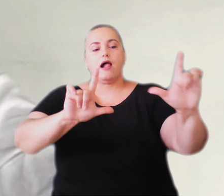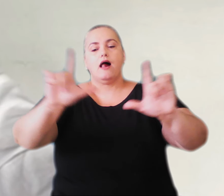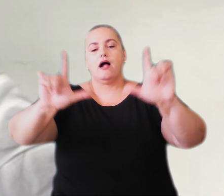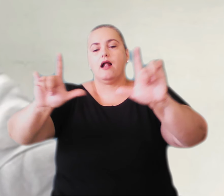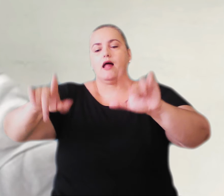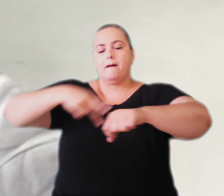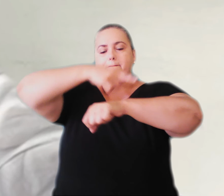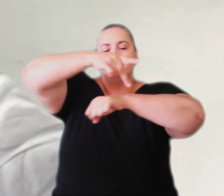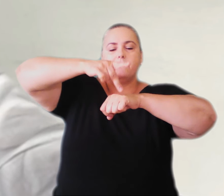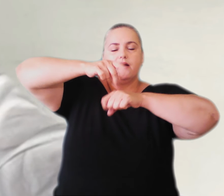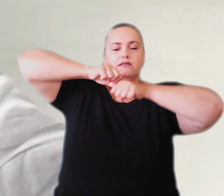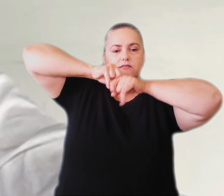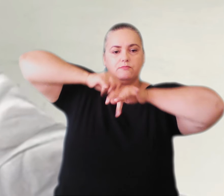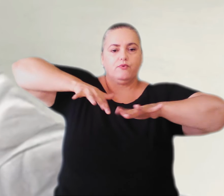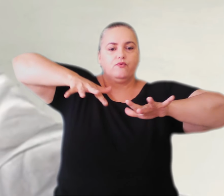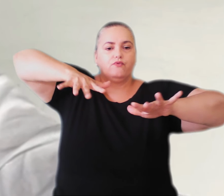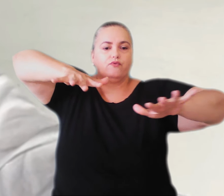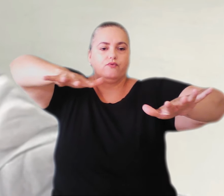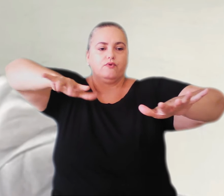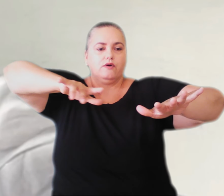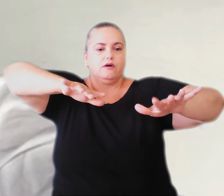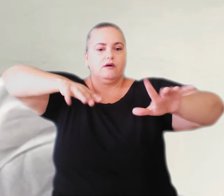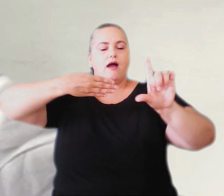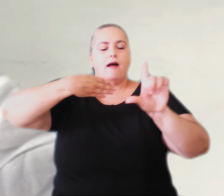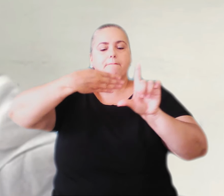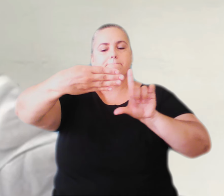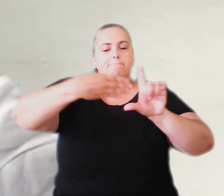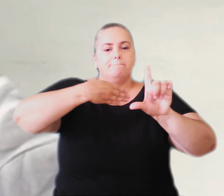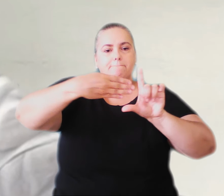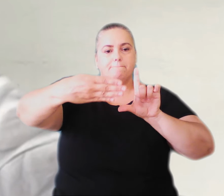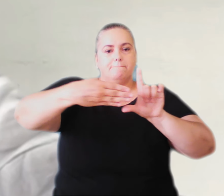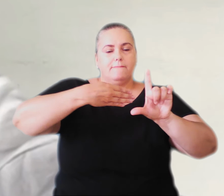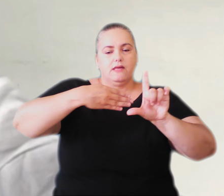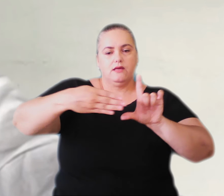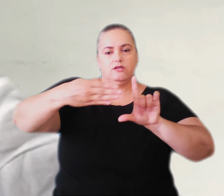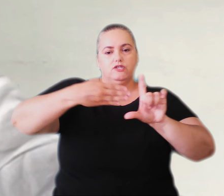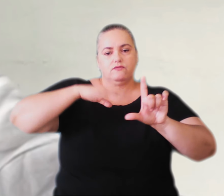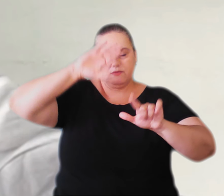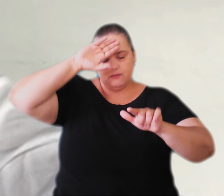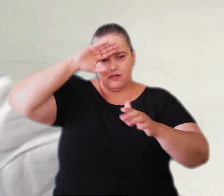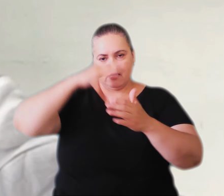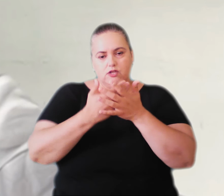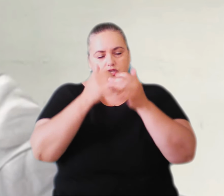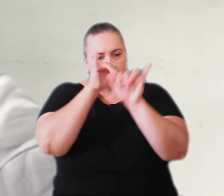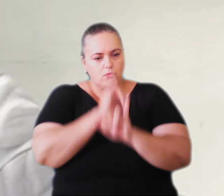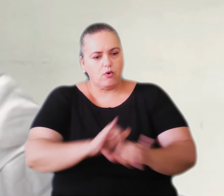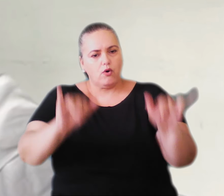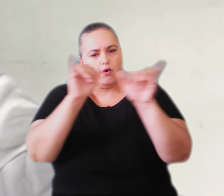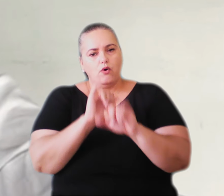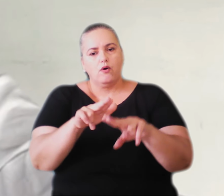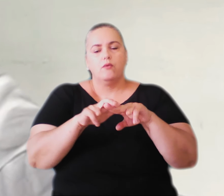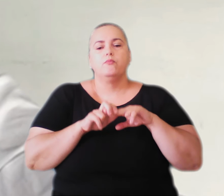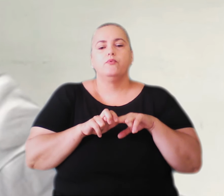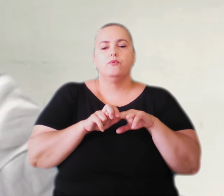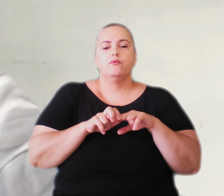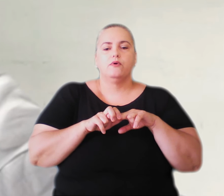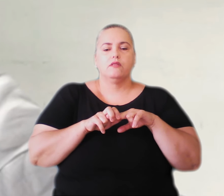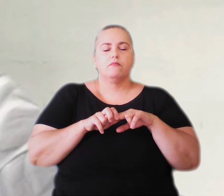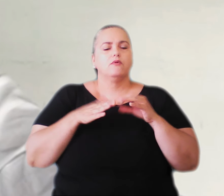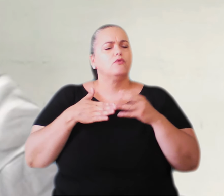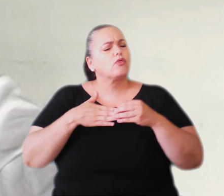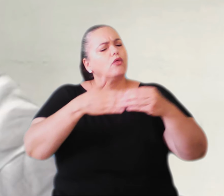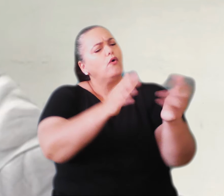nacional. Uhum. Isso tem, a mídia sempre é mídia, né? Vamos acreditar na mídia. Por isso que eu sempre norteio os meus colegas